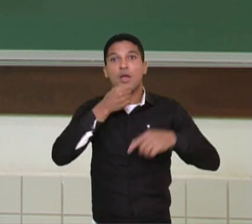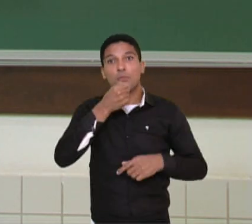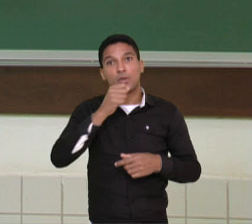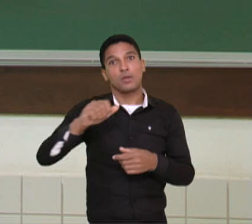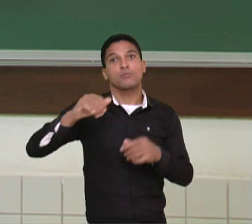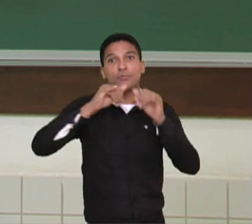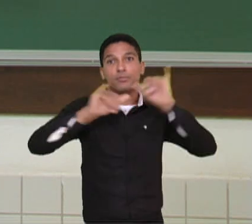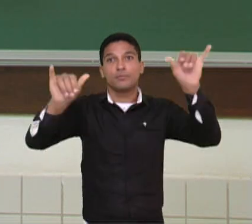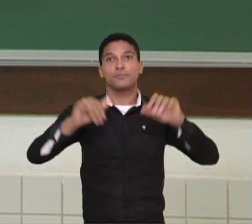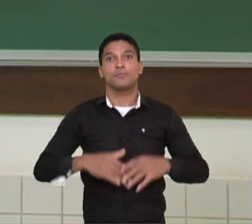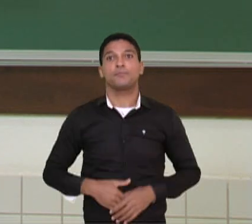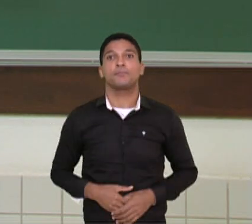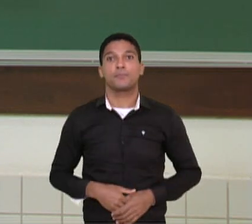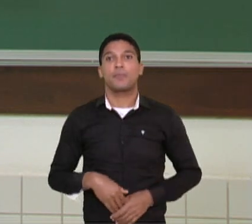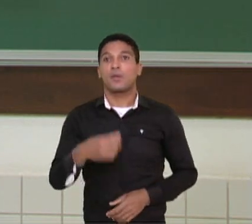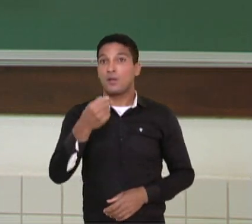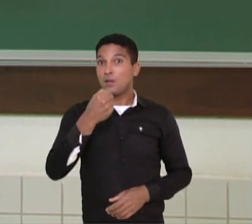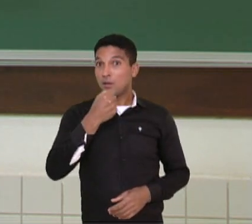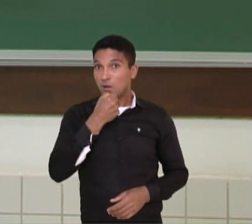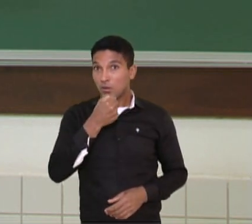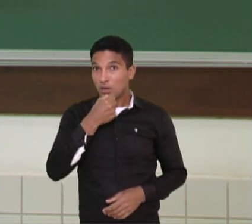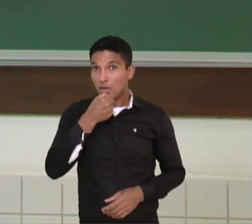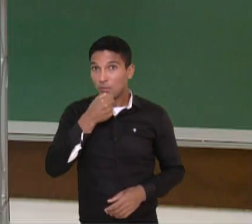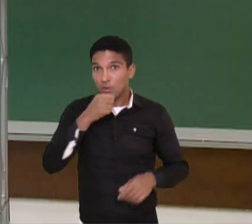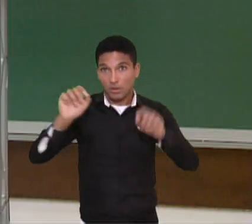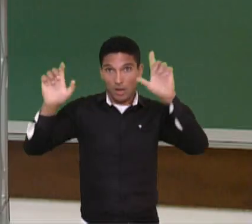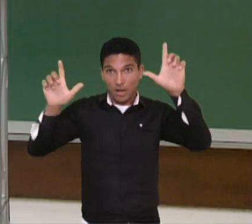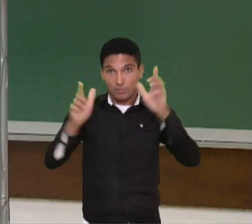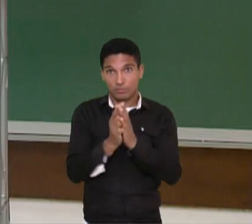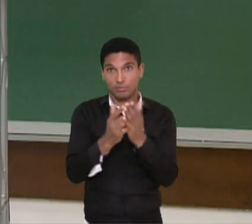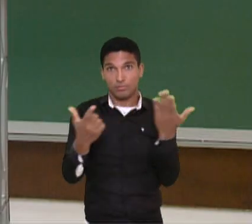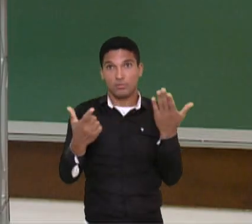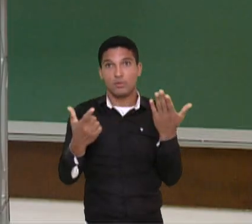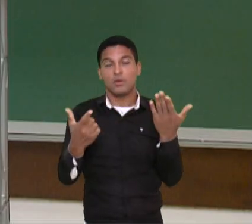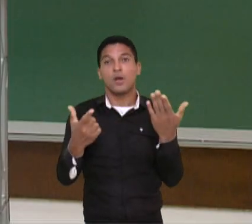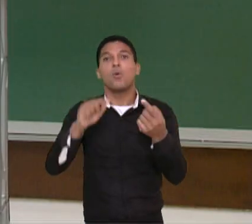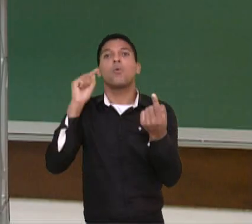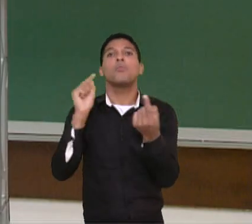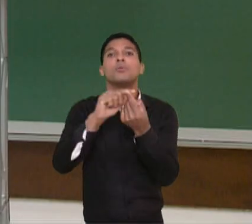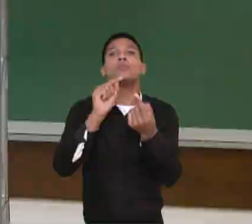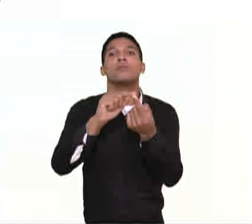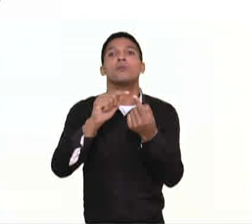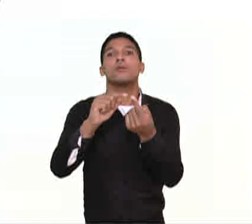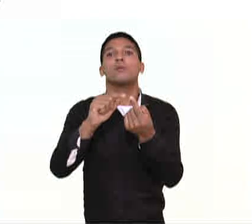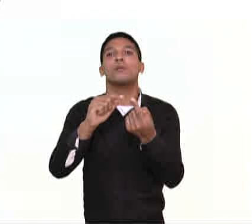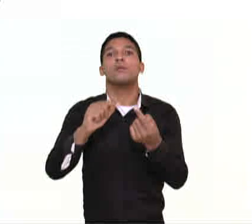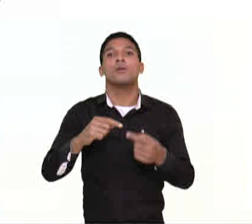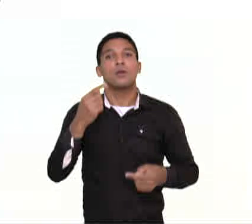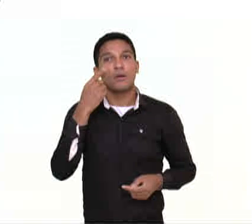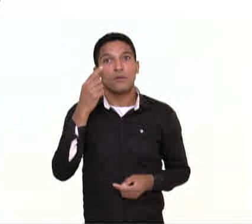e a linguagem que a gente usa na reportagem. A finalidade de uma reportagem é apresentar